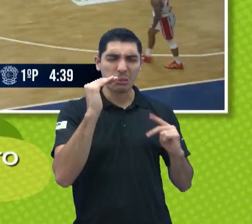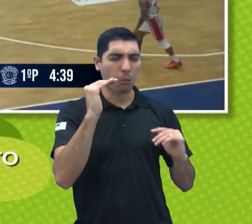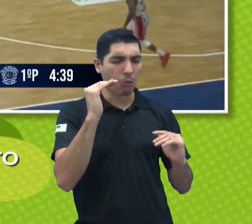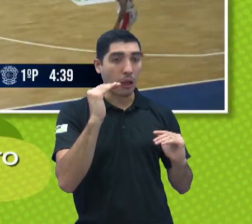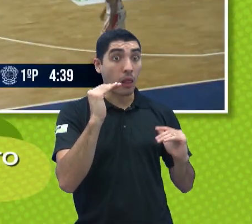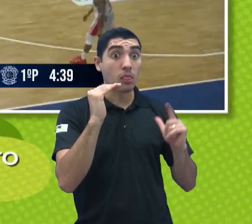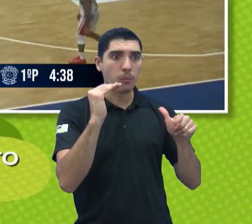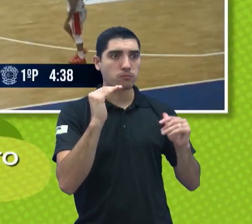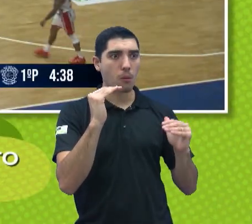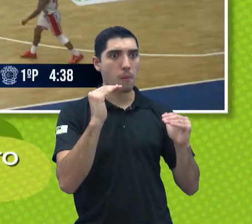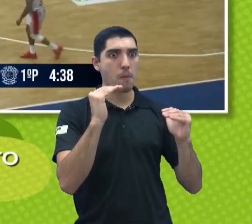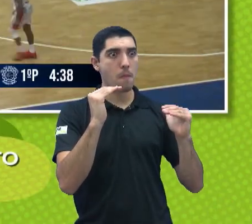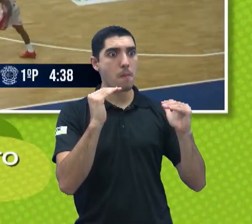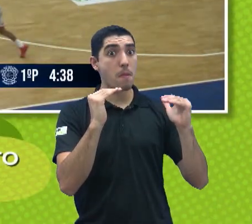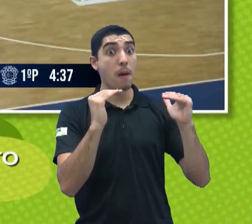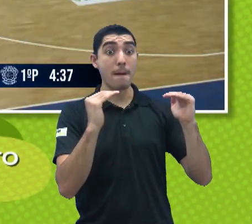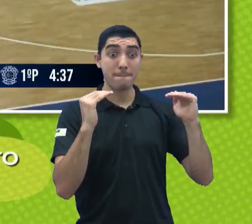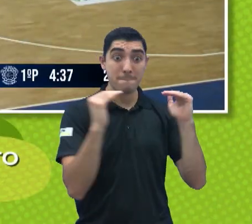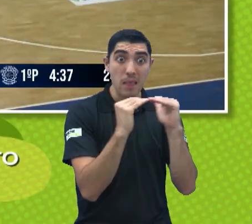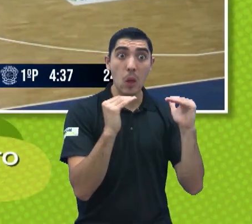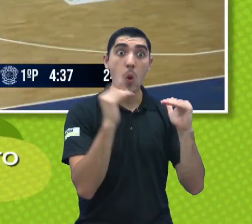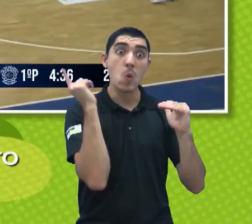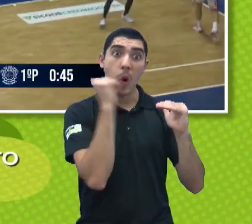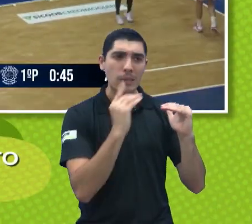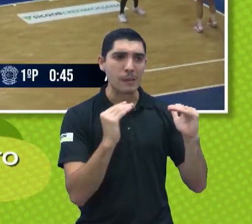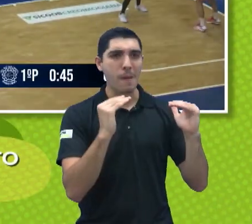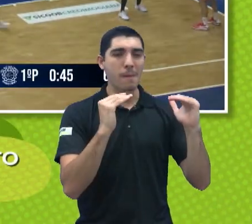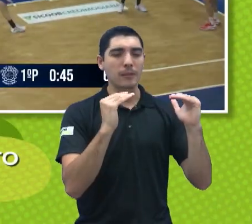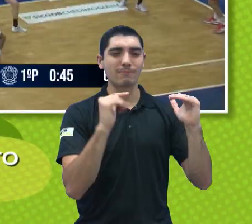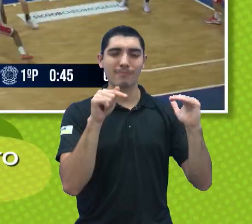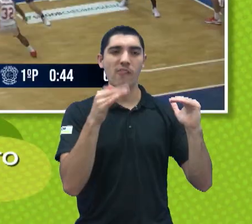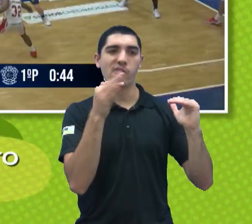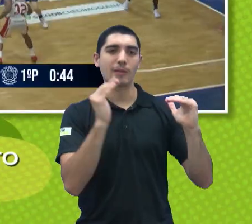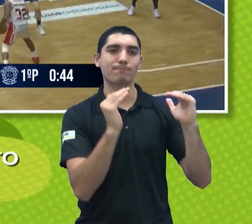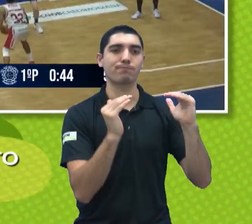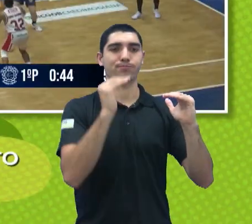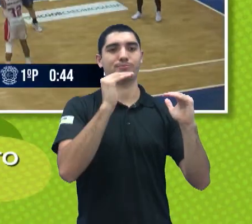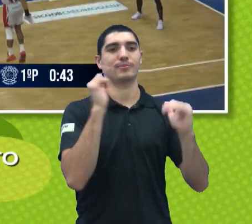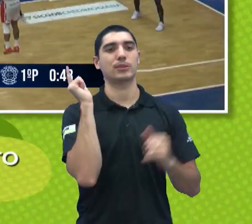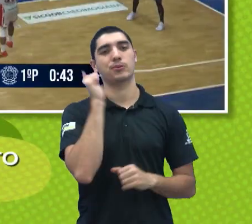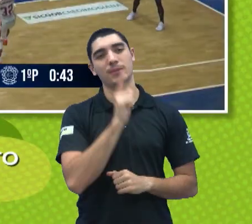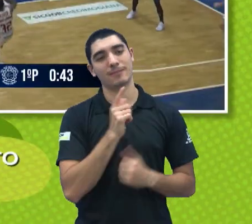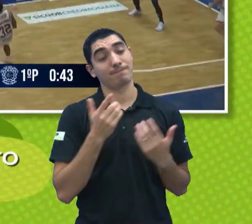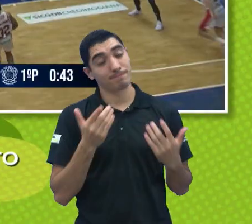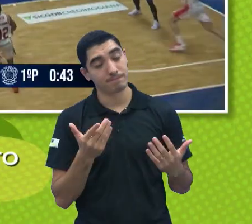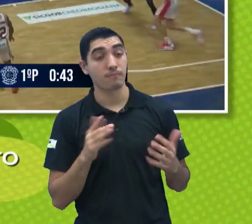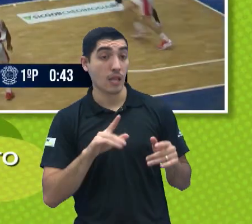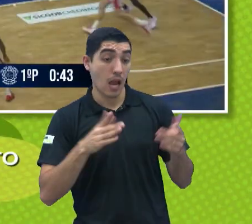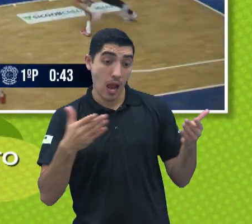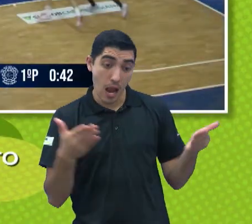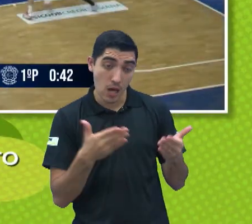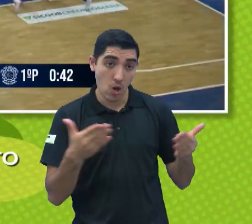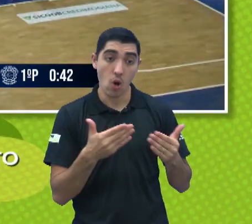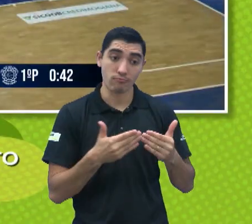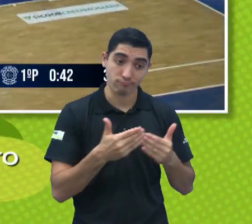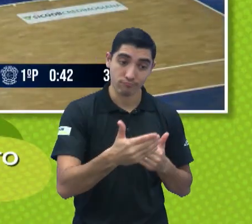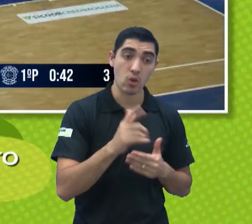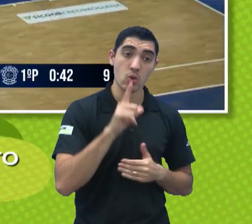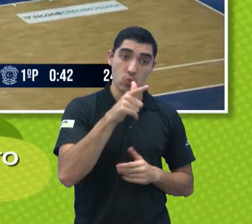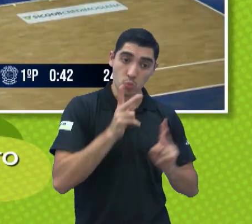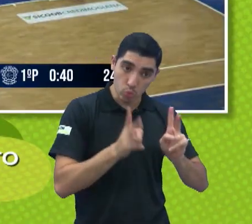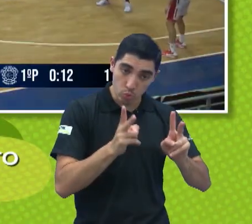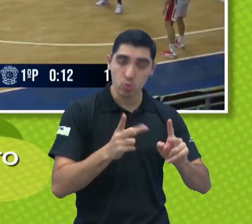chegou a empatar ali no último quarto, mas Franca fez valer o favoritismo. Agora a fase de realinhamento, o São José precisa melhorar